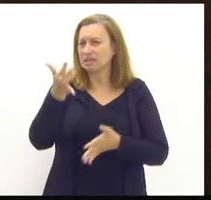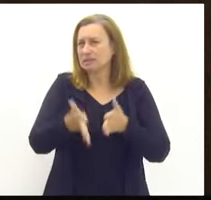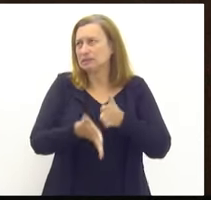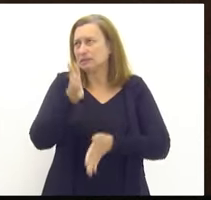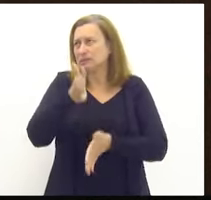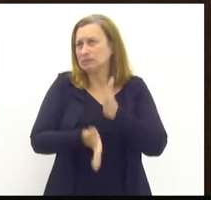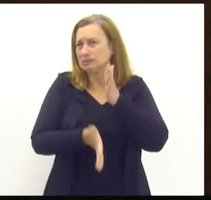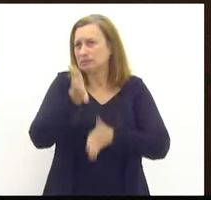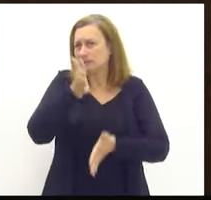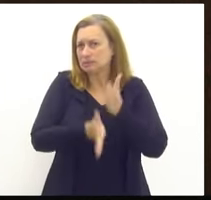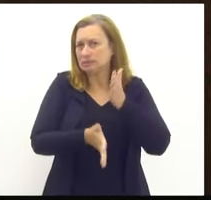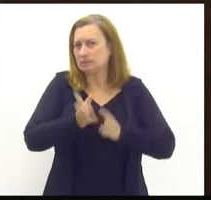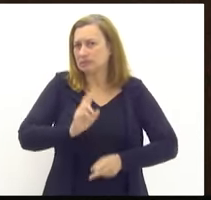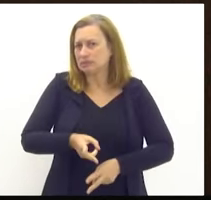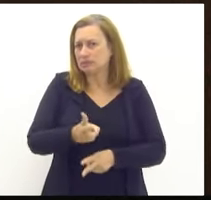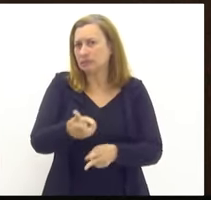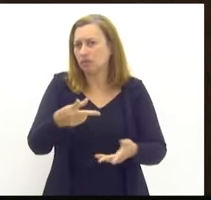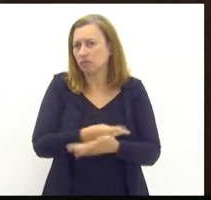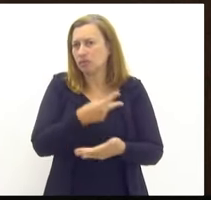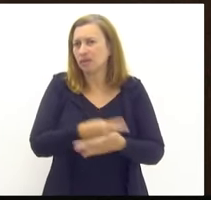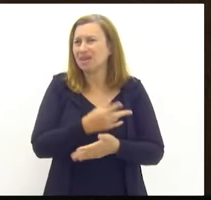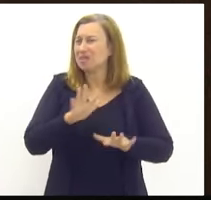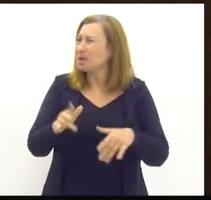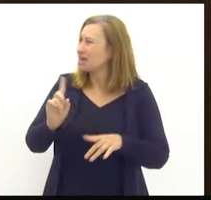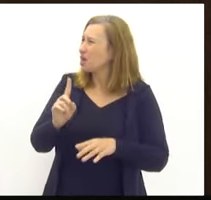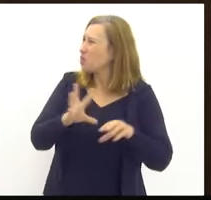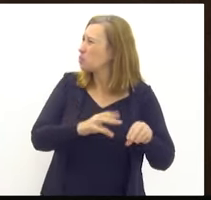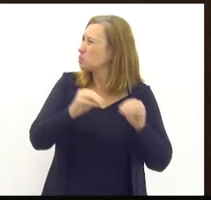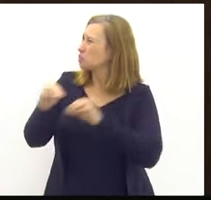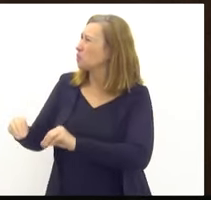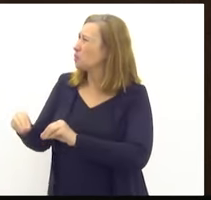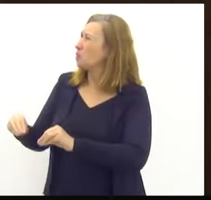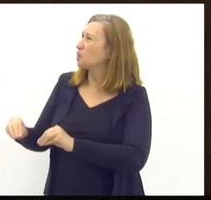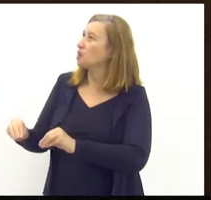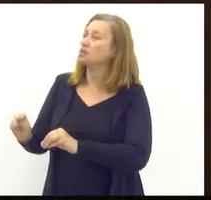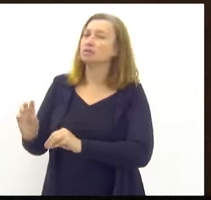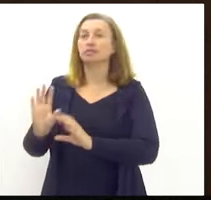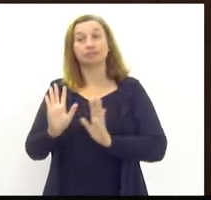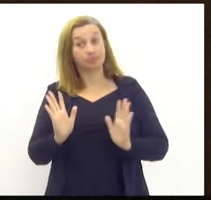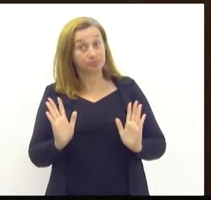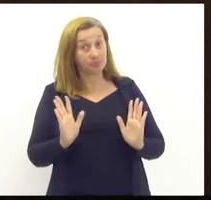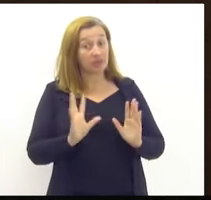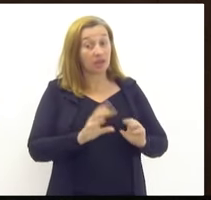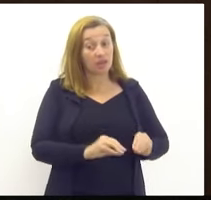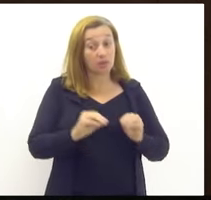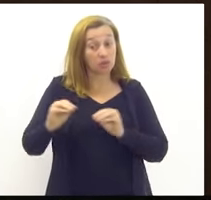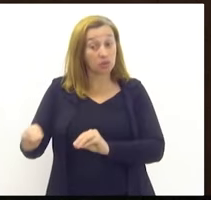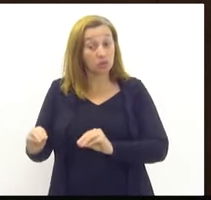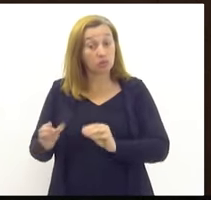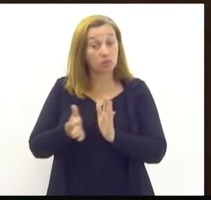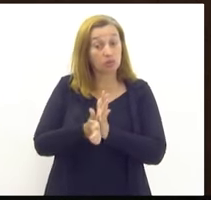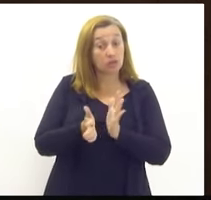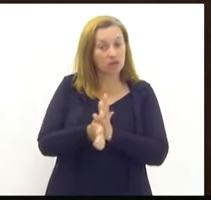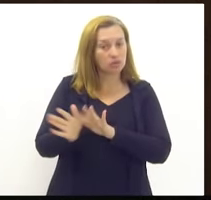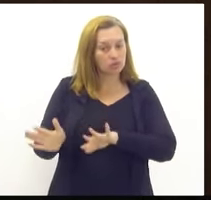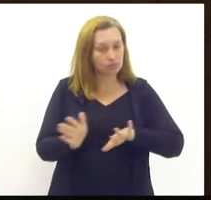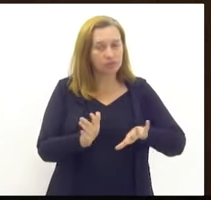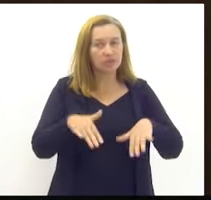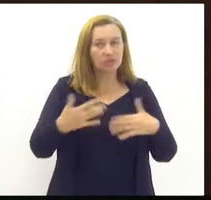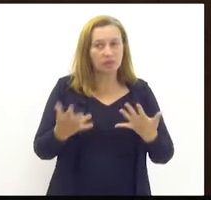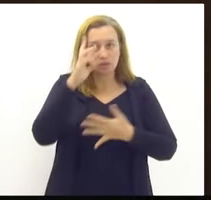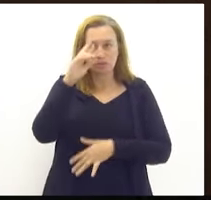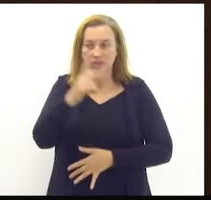continuar o RB e a mas não remanejou remanejou despesa assim pois senhor